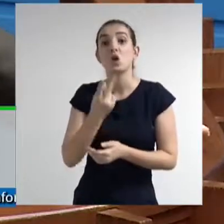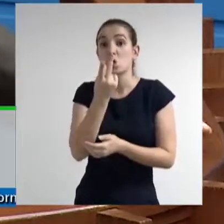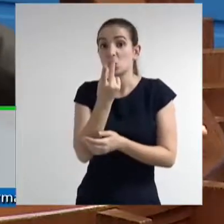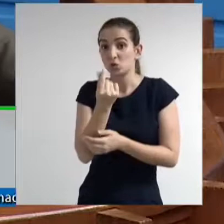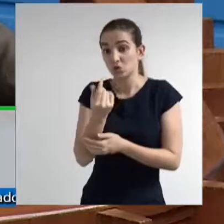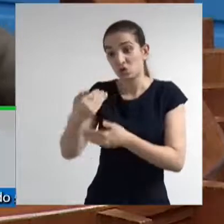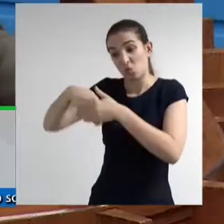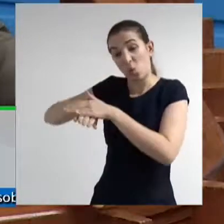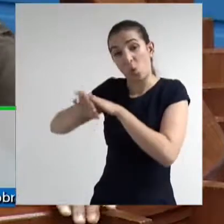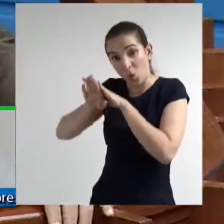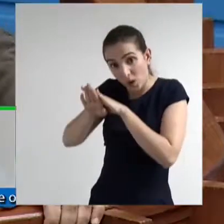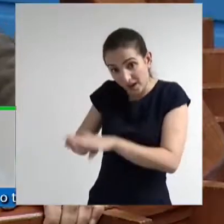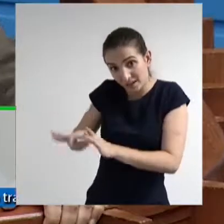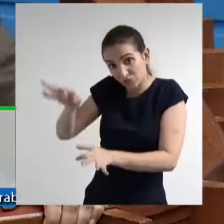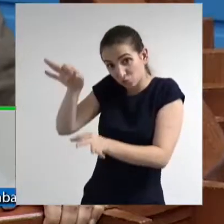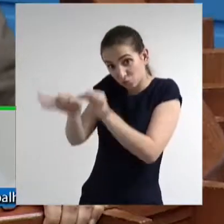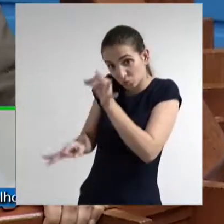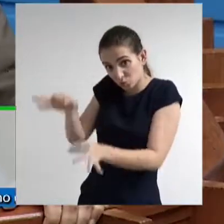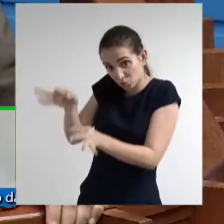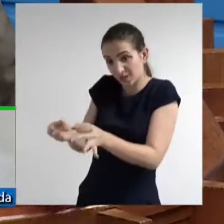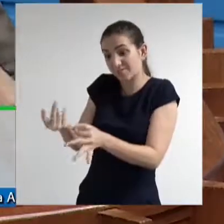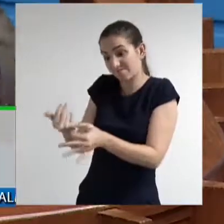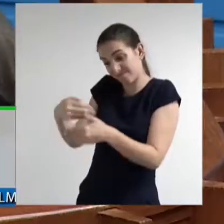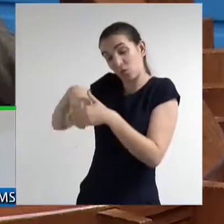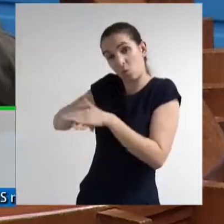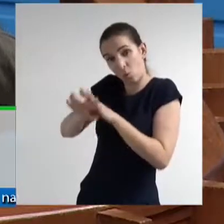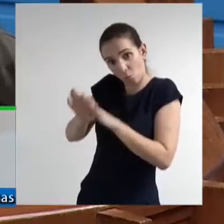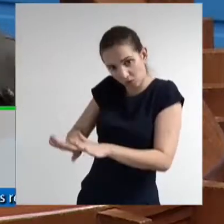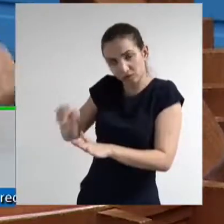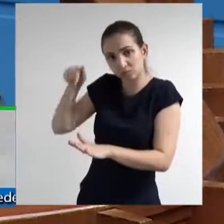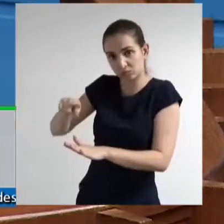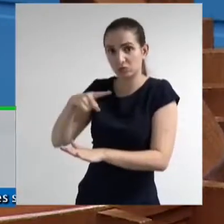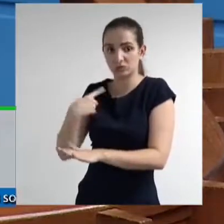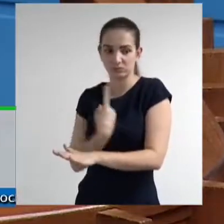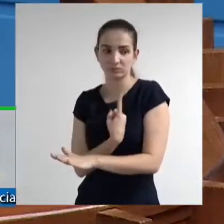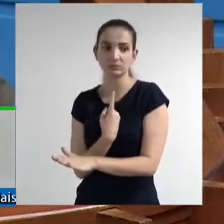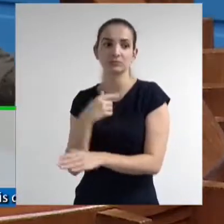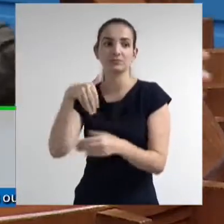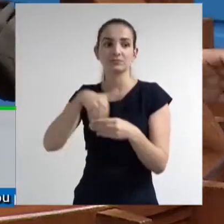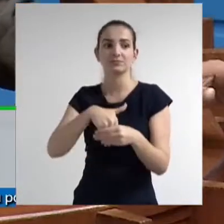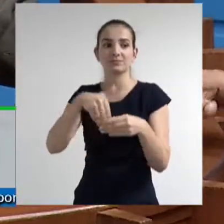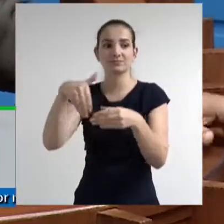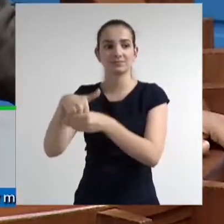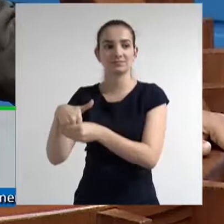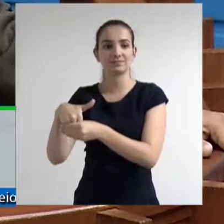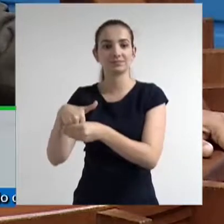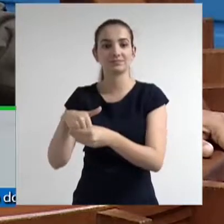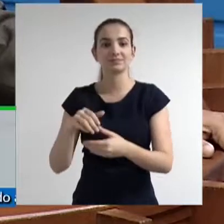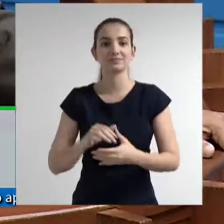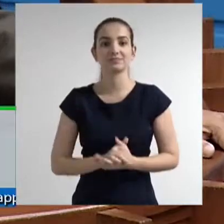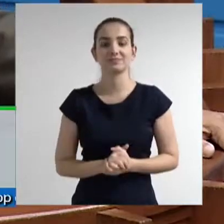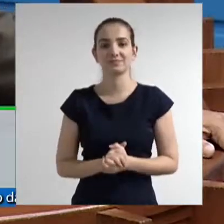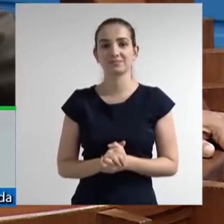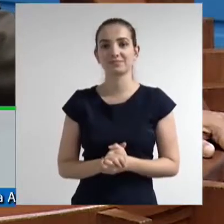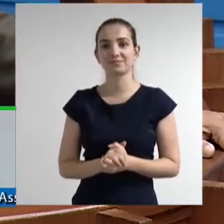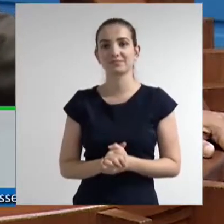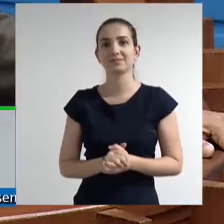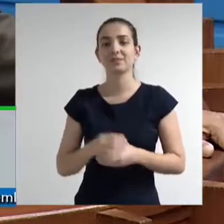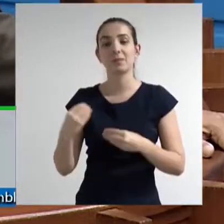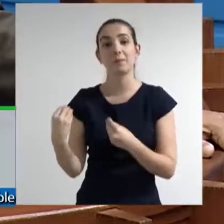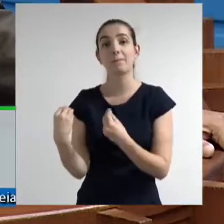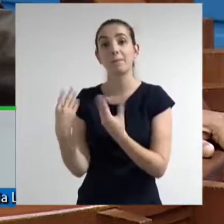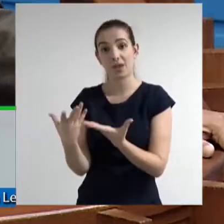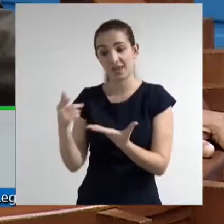dos depósitos judiciais que nós havíamos votado aqui, o ano retrasado, para dar